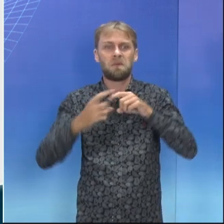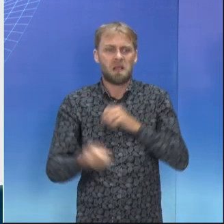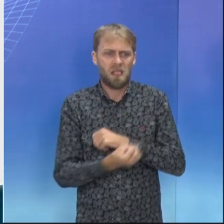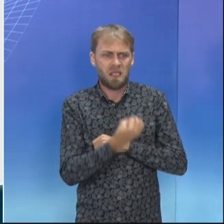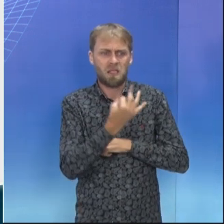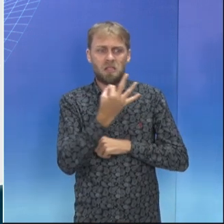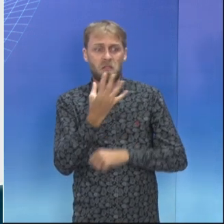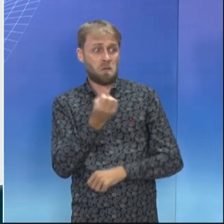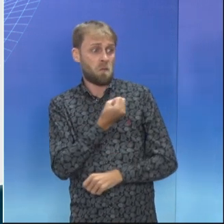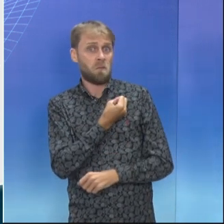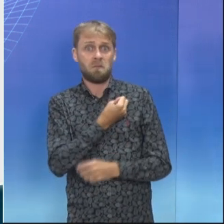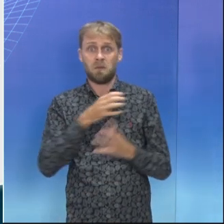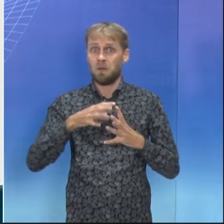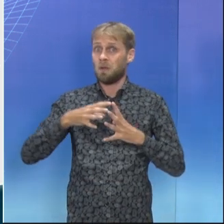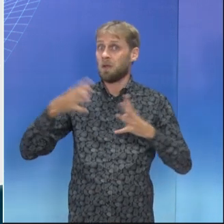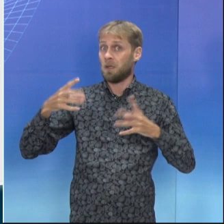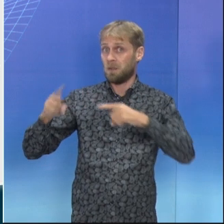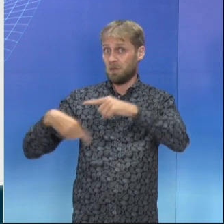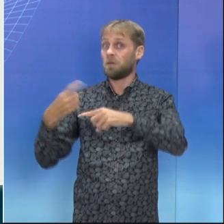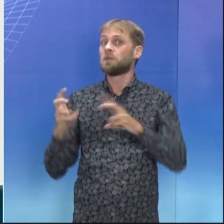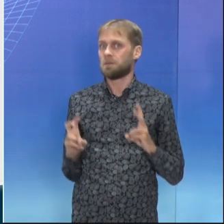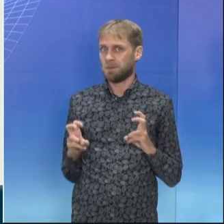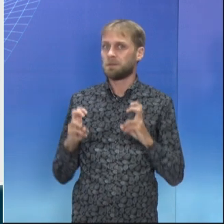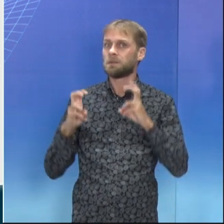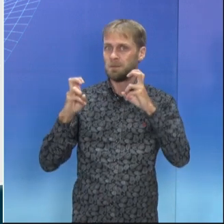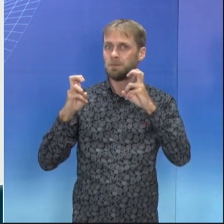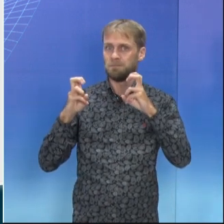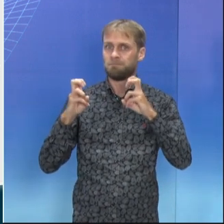sua quantidade, como outros